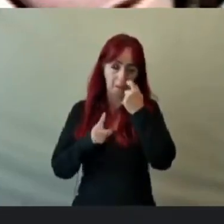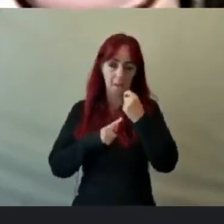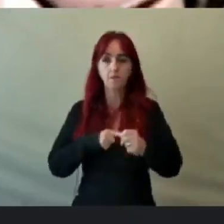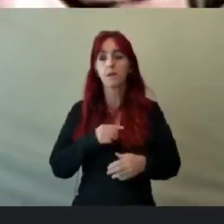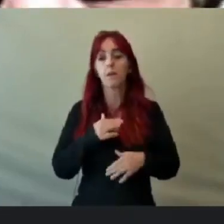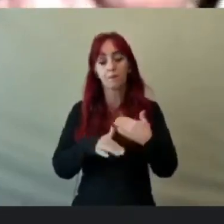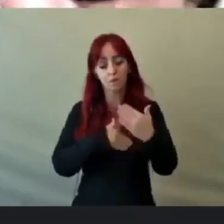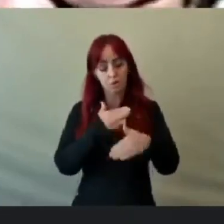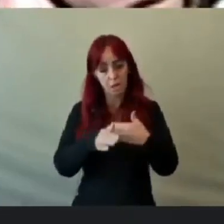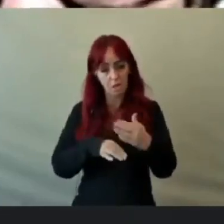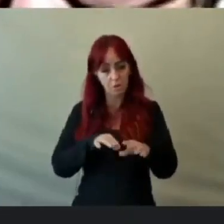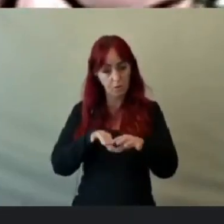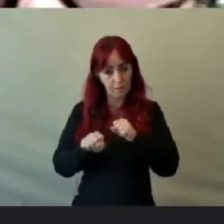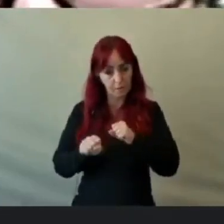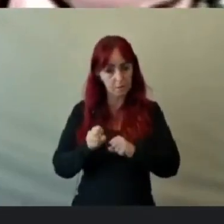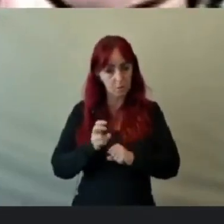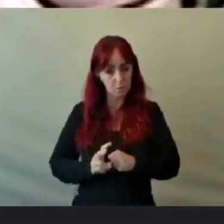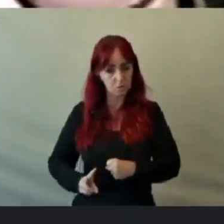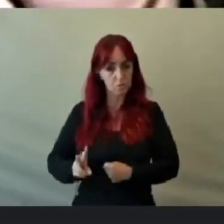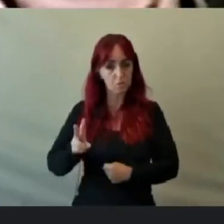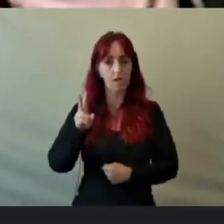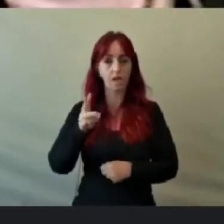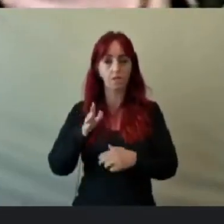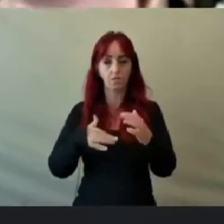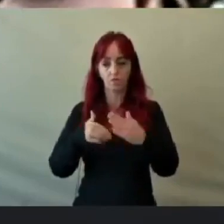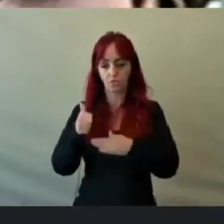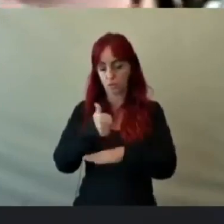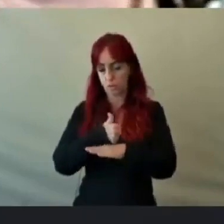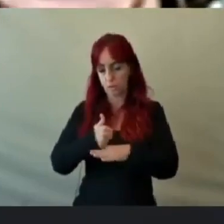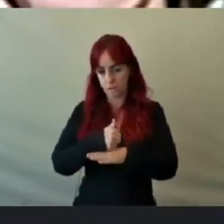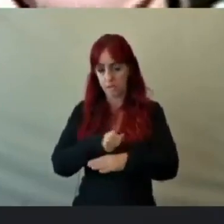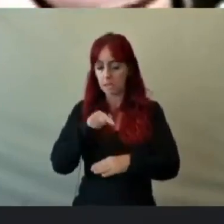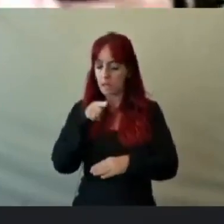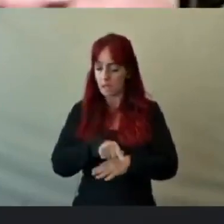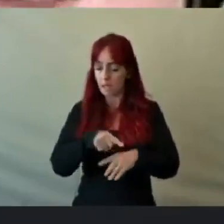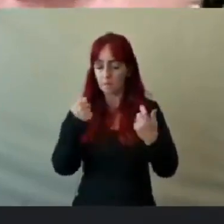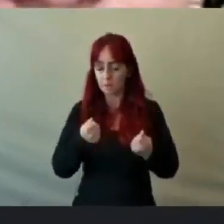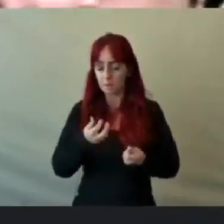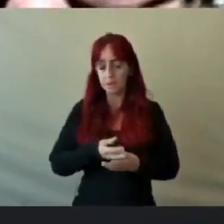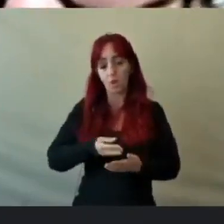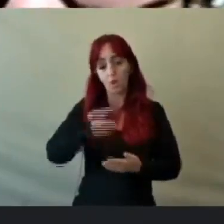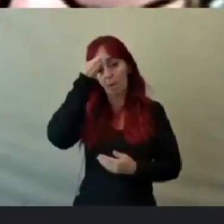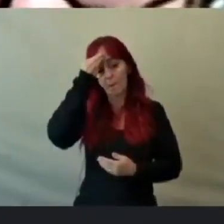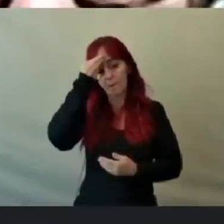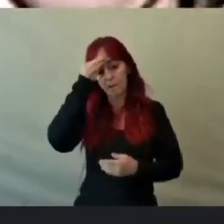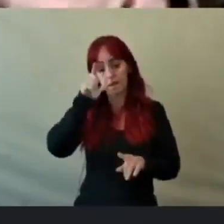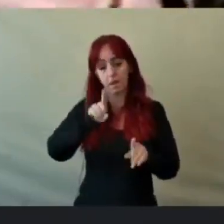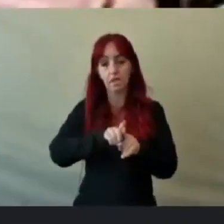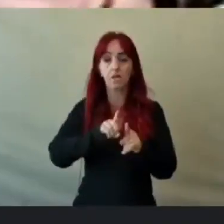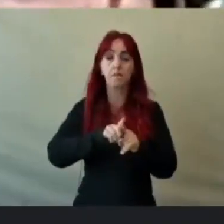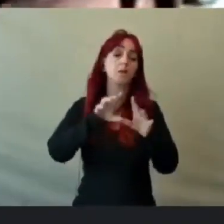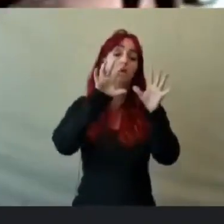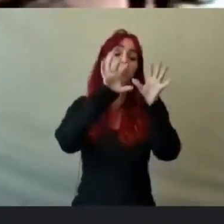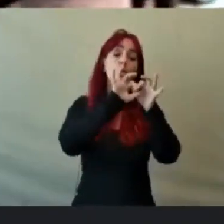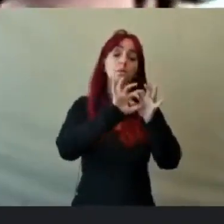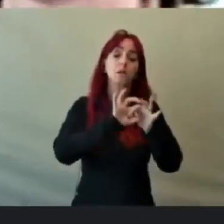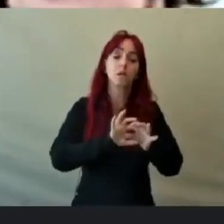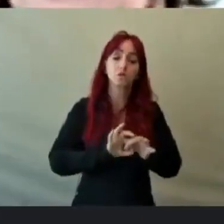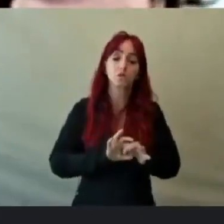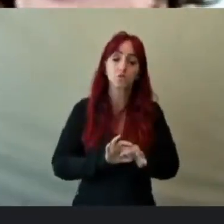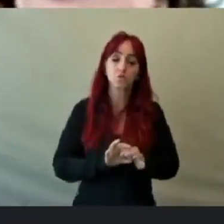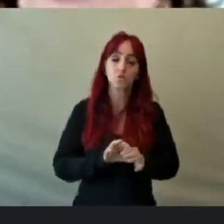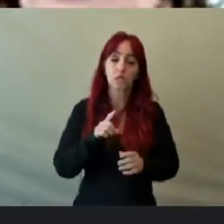funcionais que eles precisam compreender que contexto são esses que eles atuam quem são as